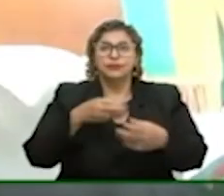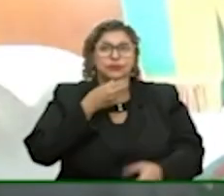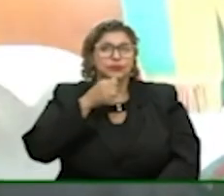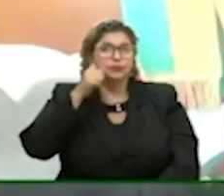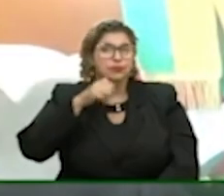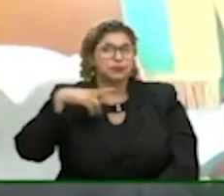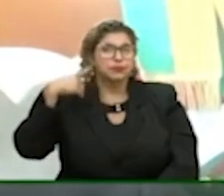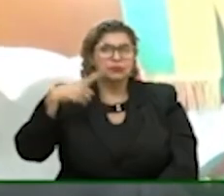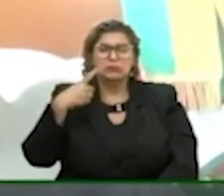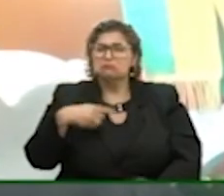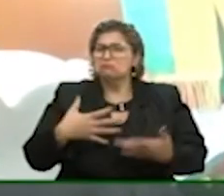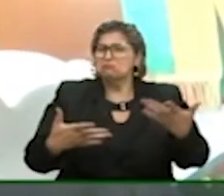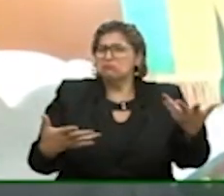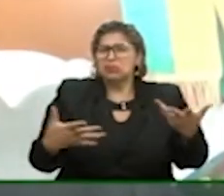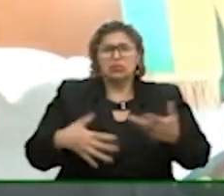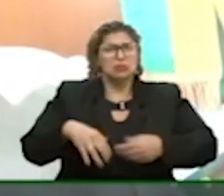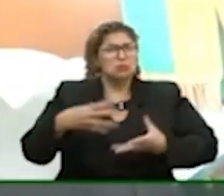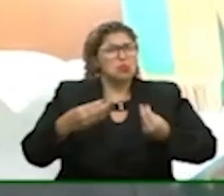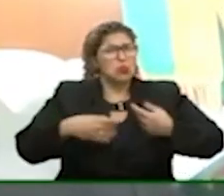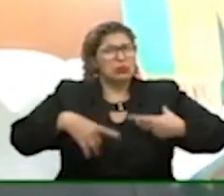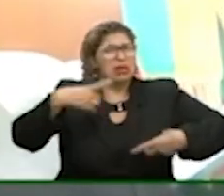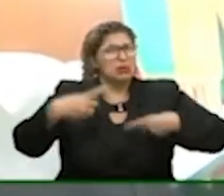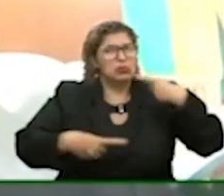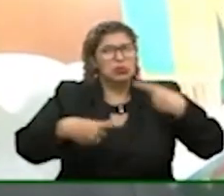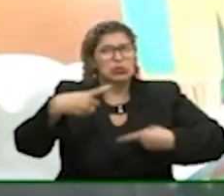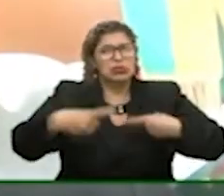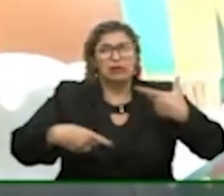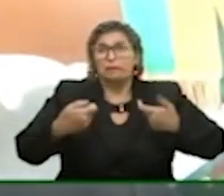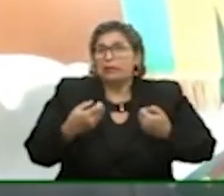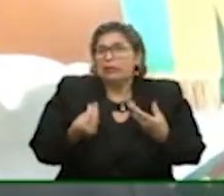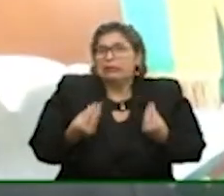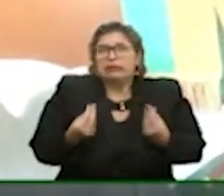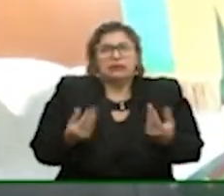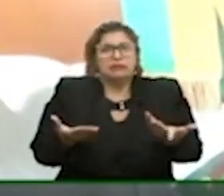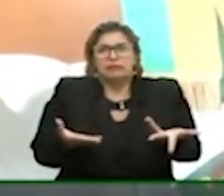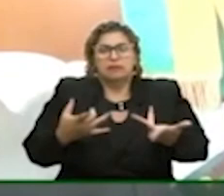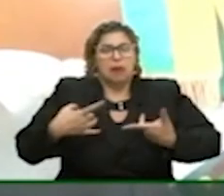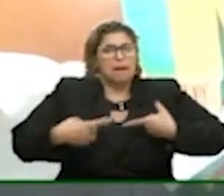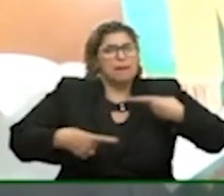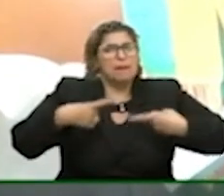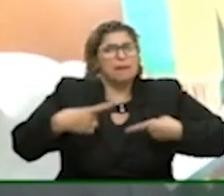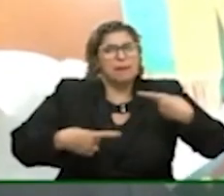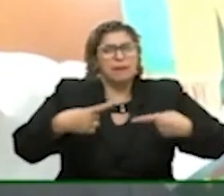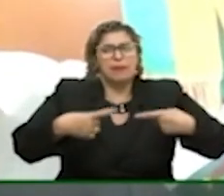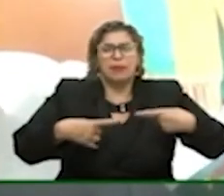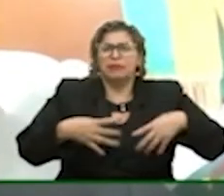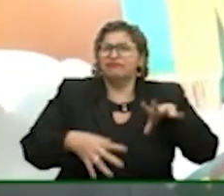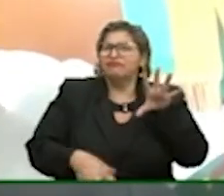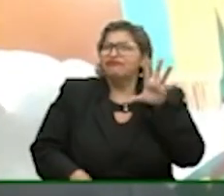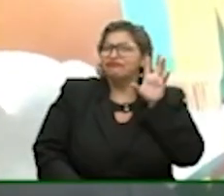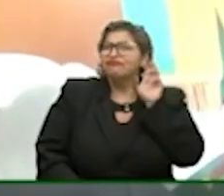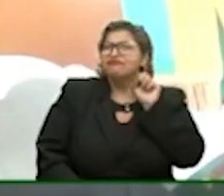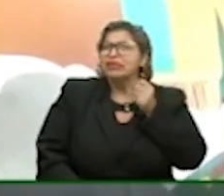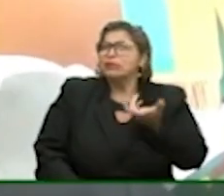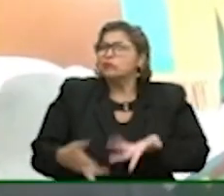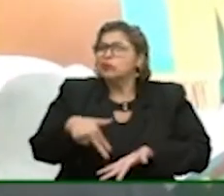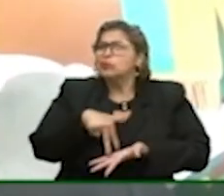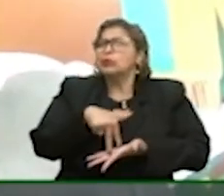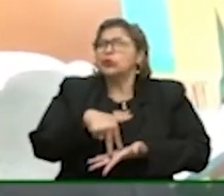vejo como polêmico esse assunto. É uma pena a gente realmente escutar alguns